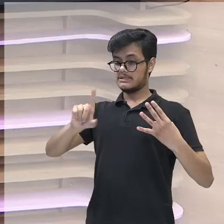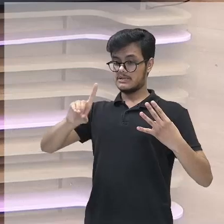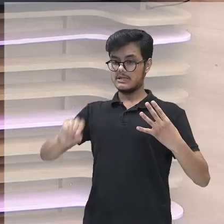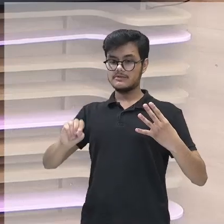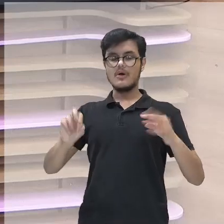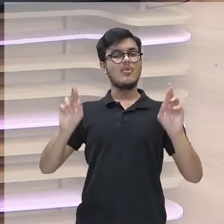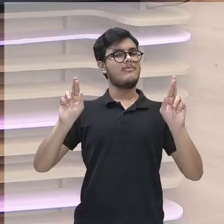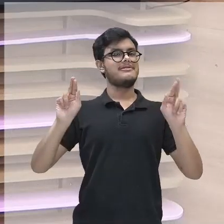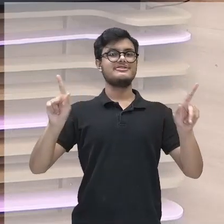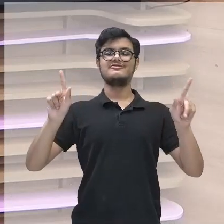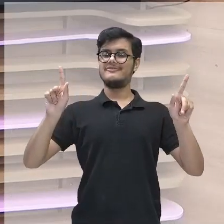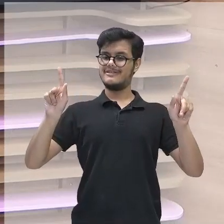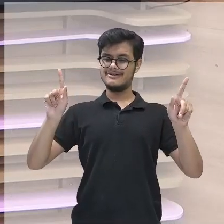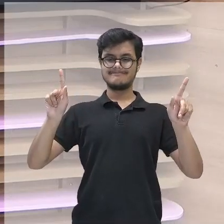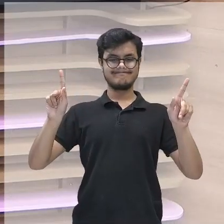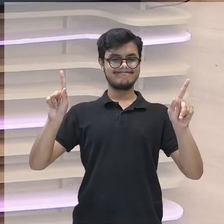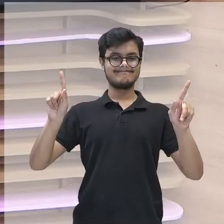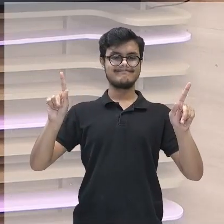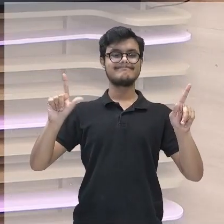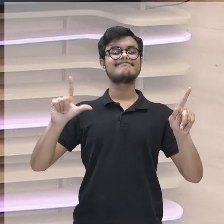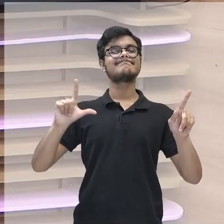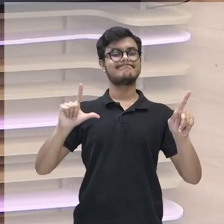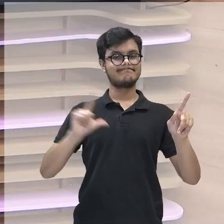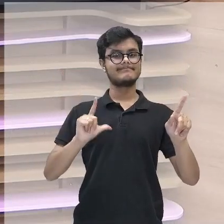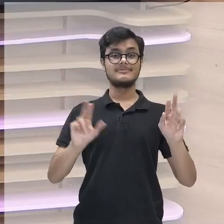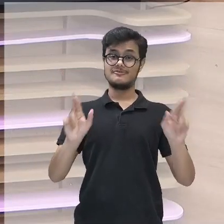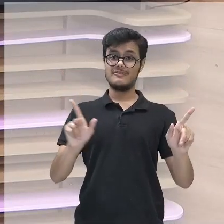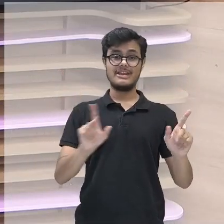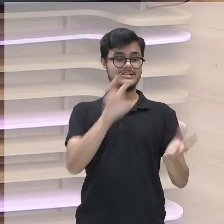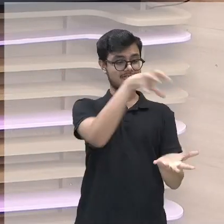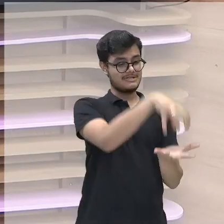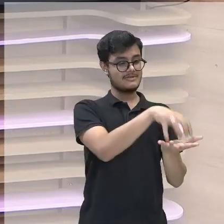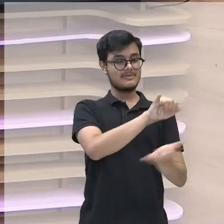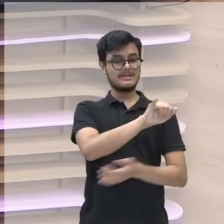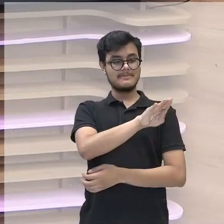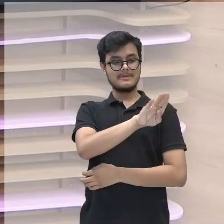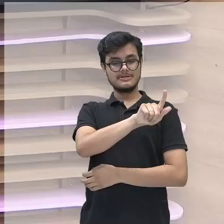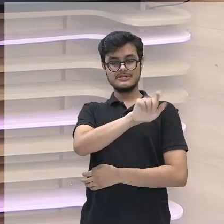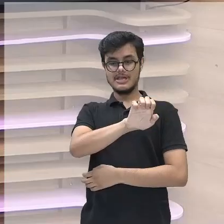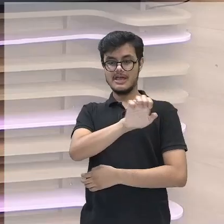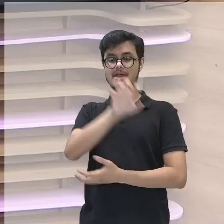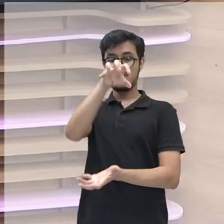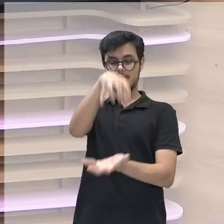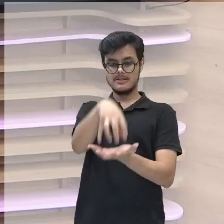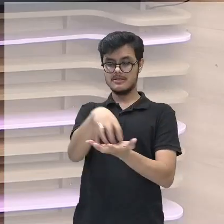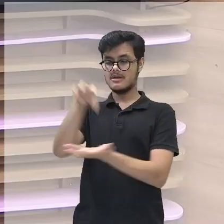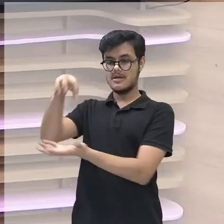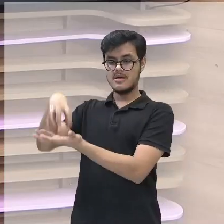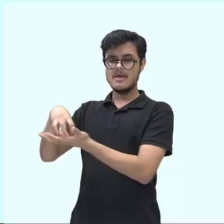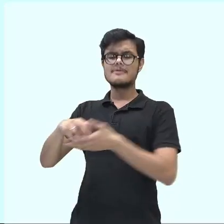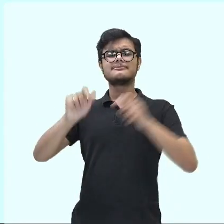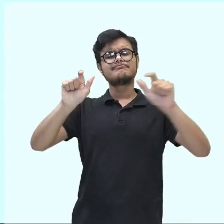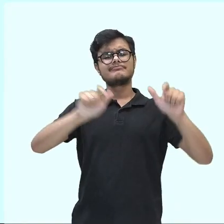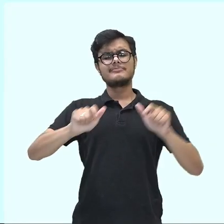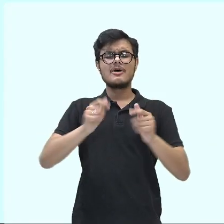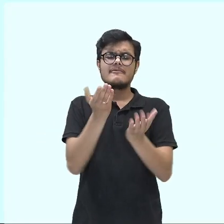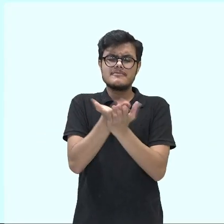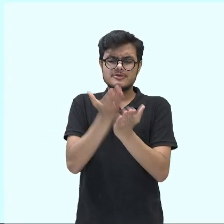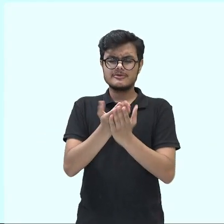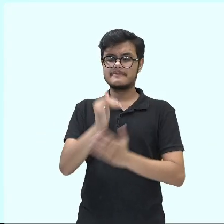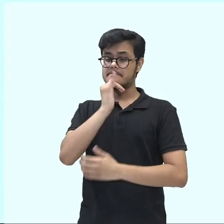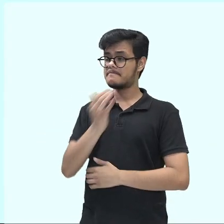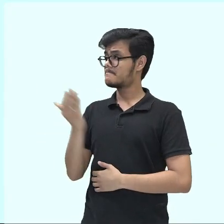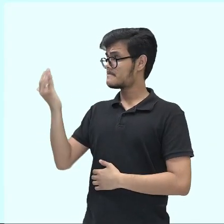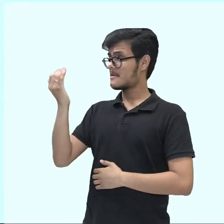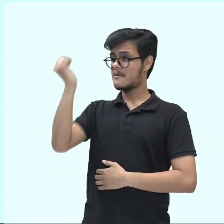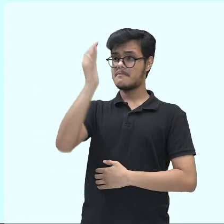observou ali na oficial do IBGE. Vamos agora observar cada uma dessas regiões. Aí, mais uma vez, um